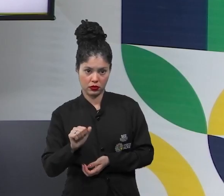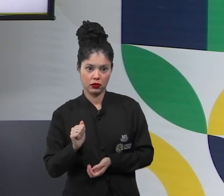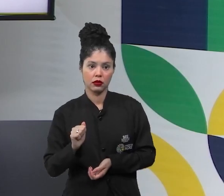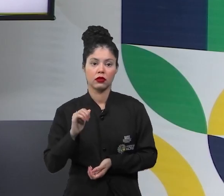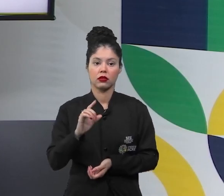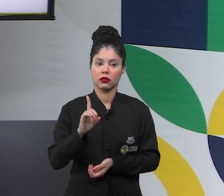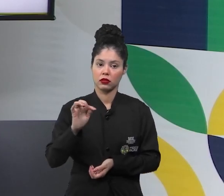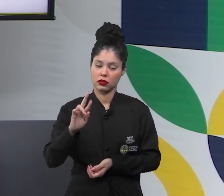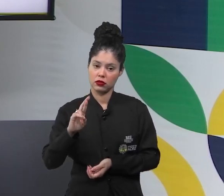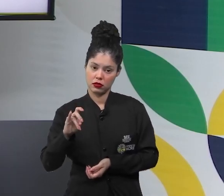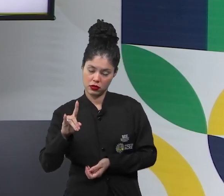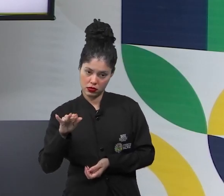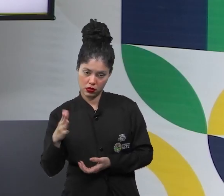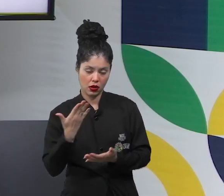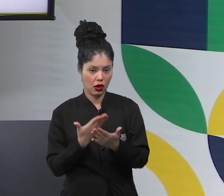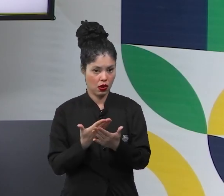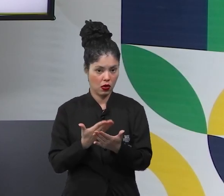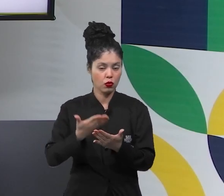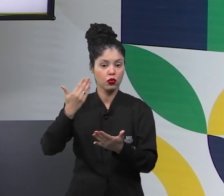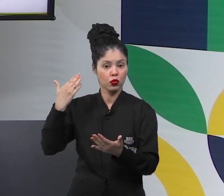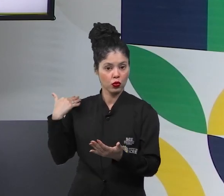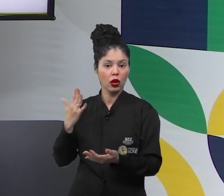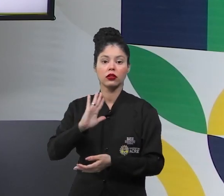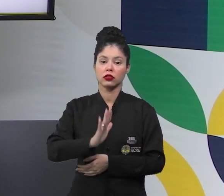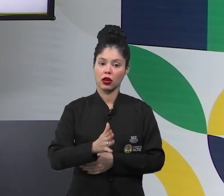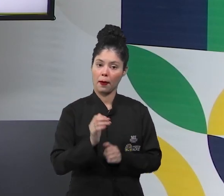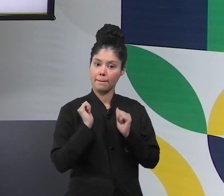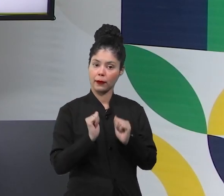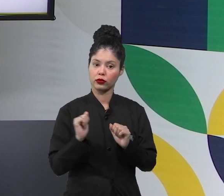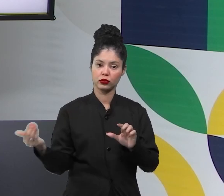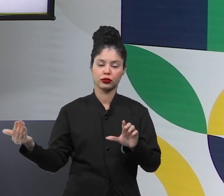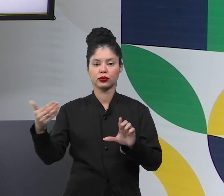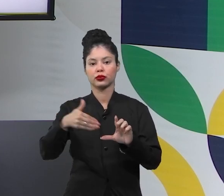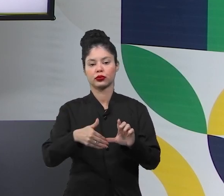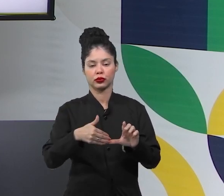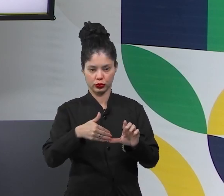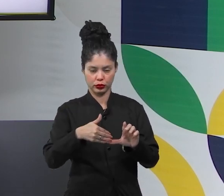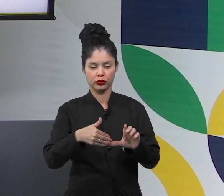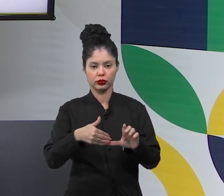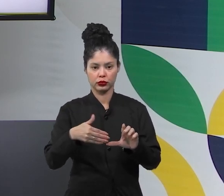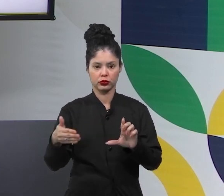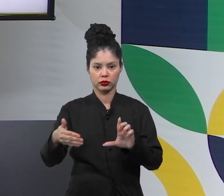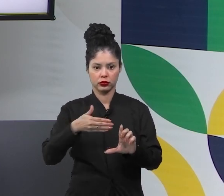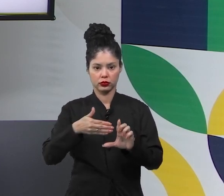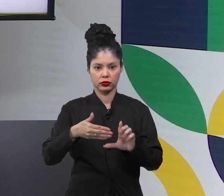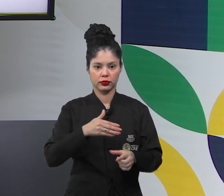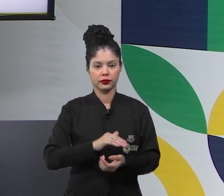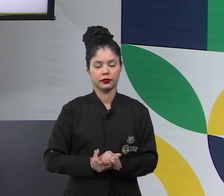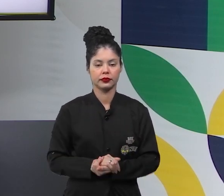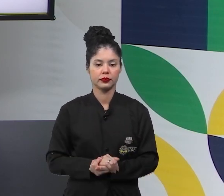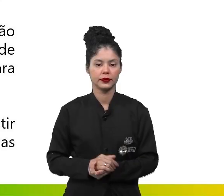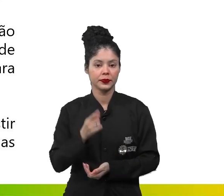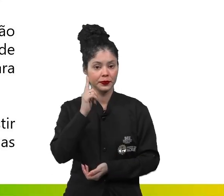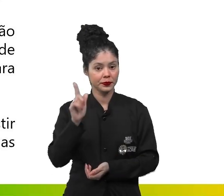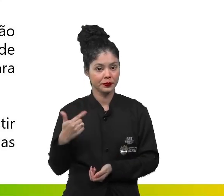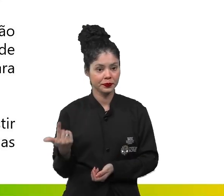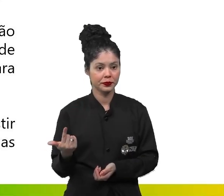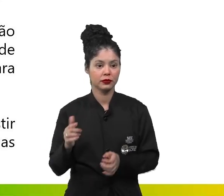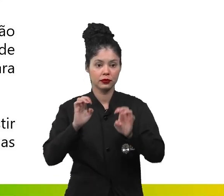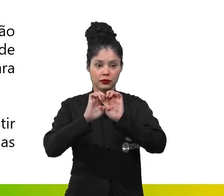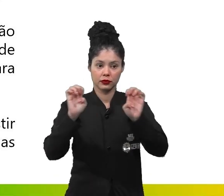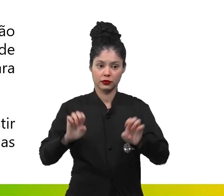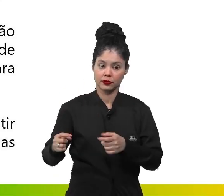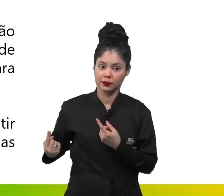bônus demográfico em aulas anteriores que você pode estar acessando aí na plataforma. Outra análise importante aqui sobre a